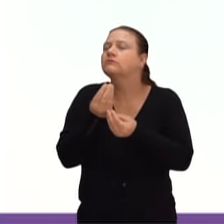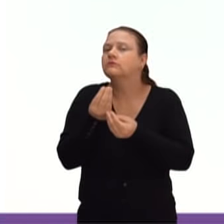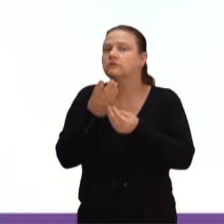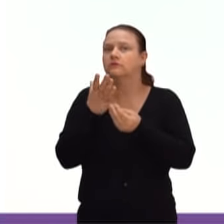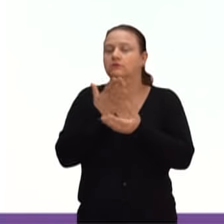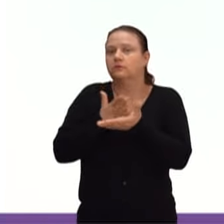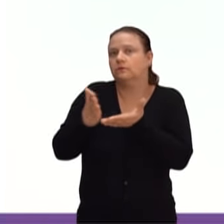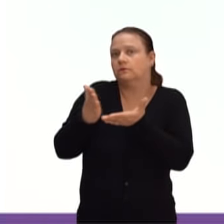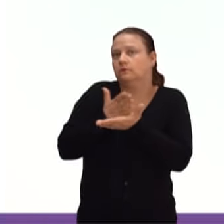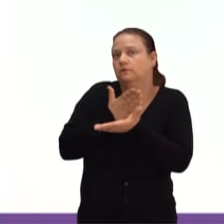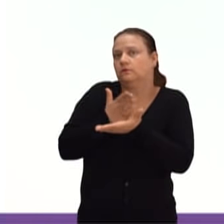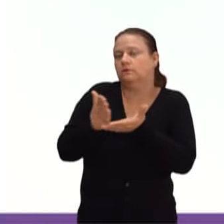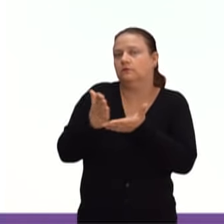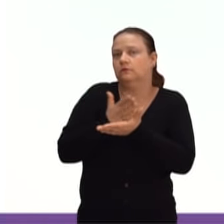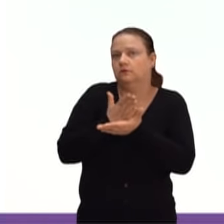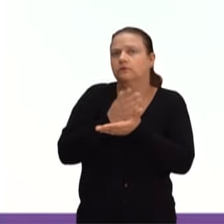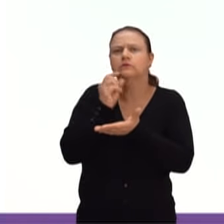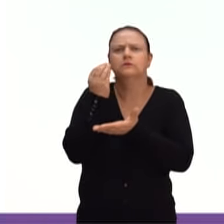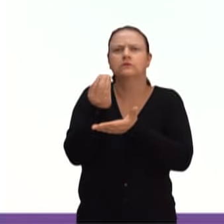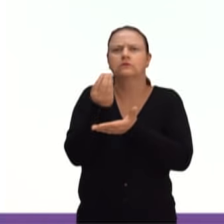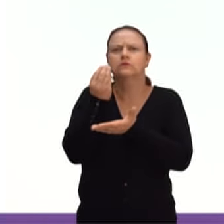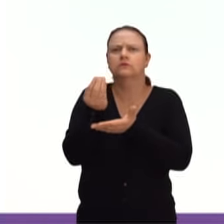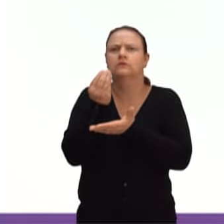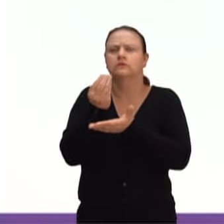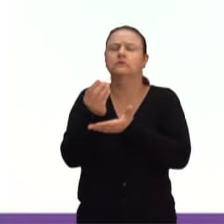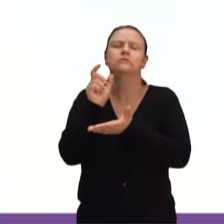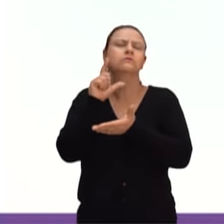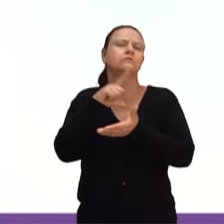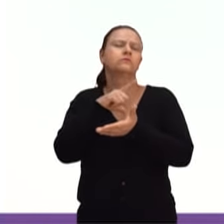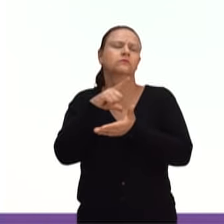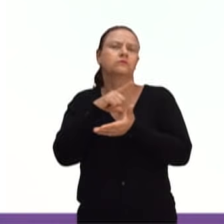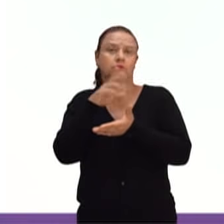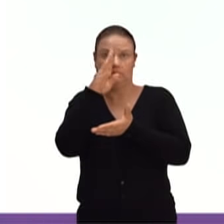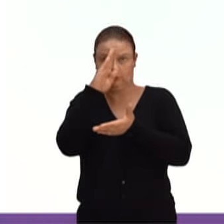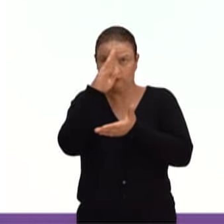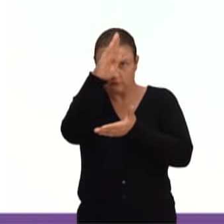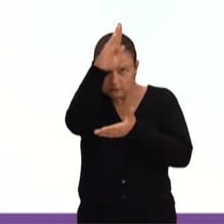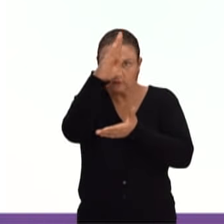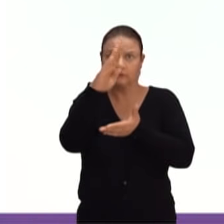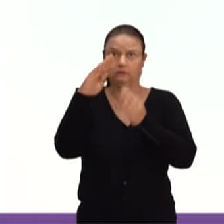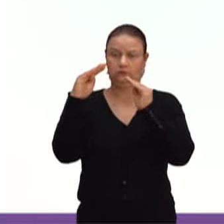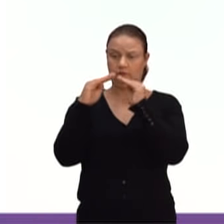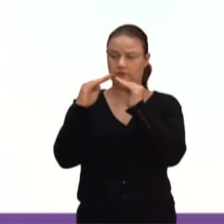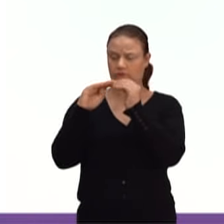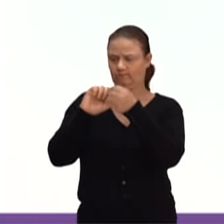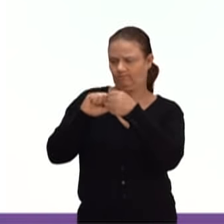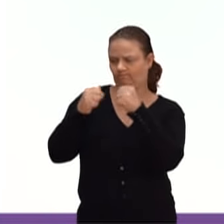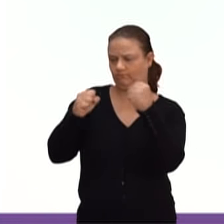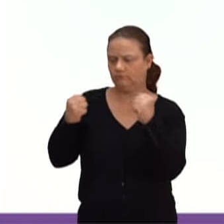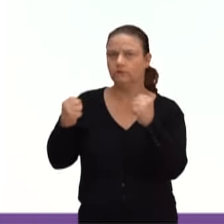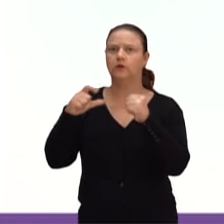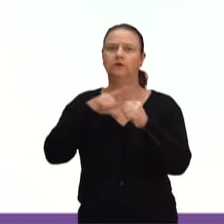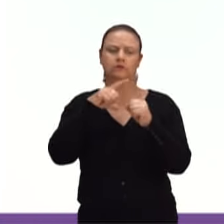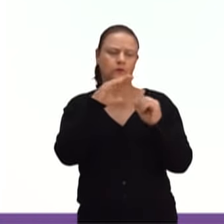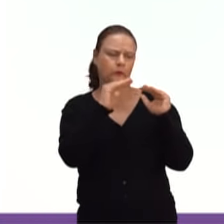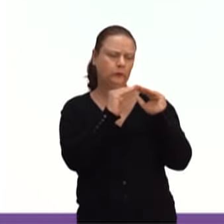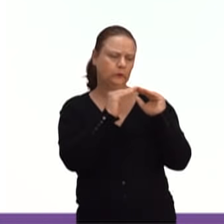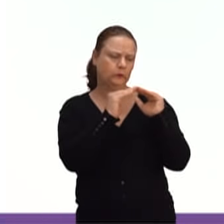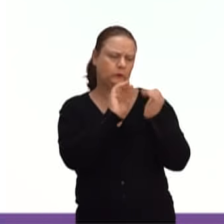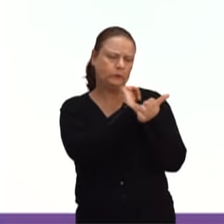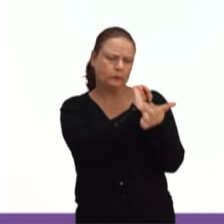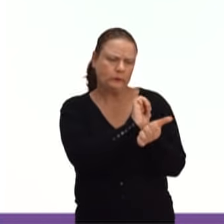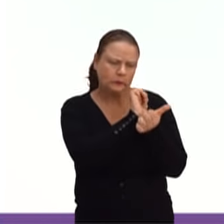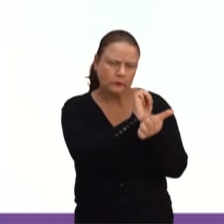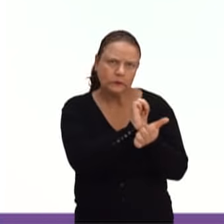era dividido em algumas partes, em algumas dependências. As principais, a Casa Grande, a senzala, lembra a